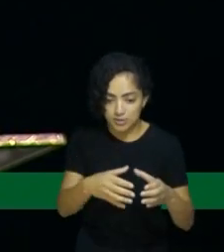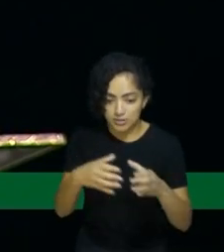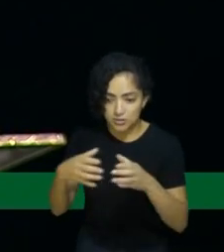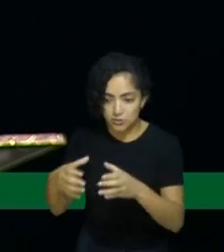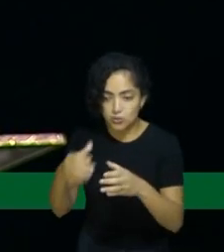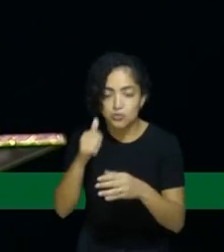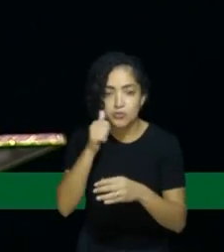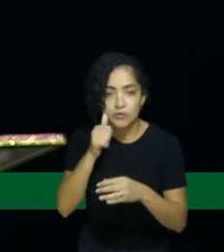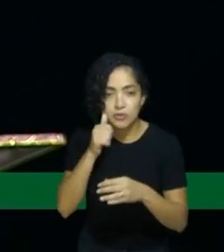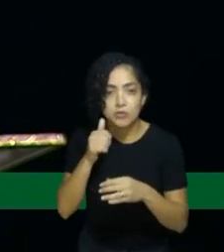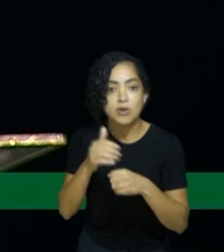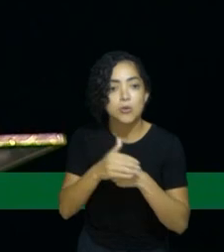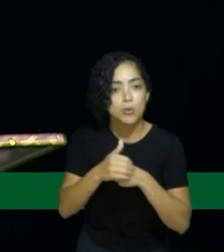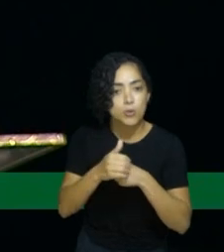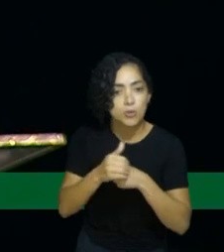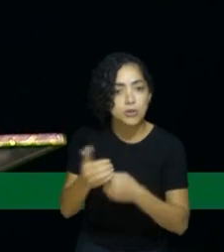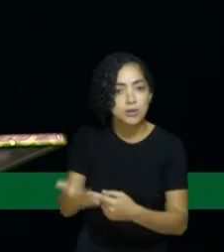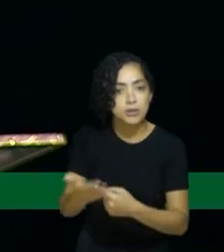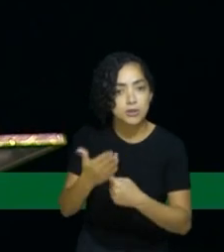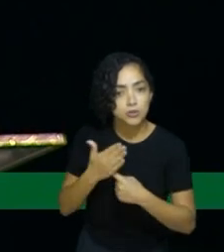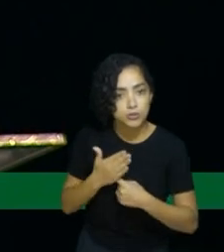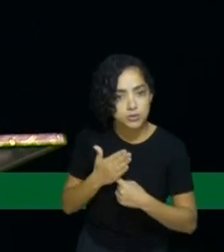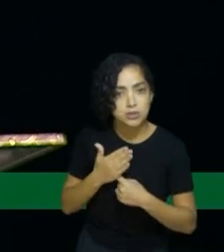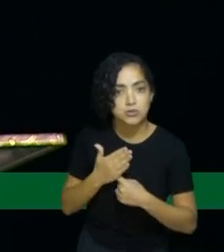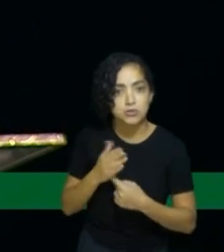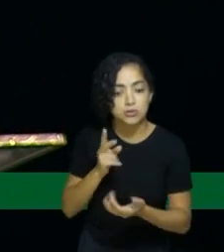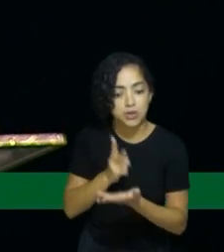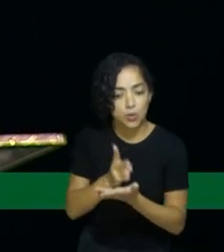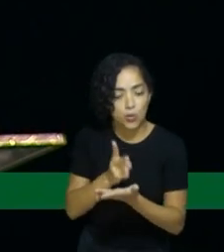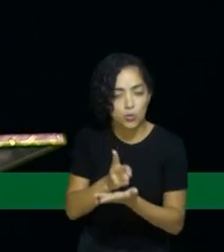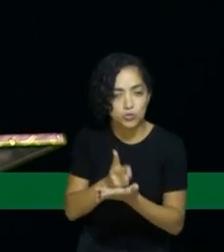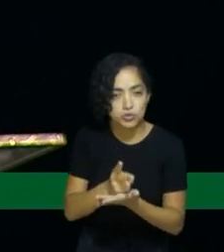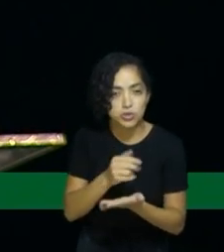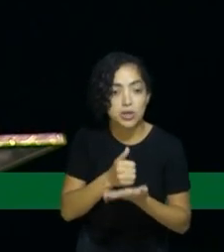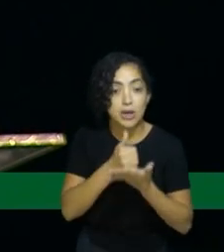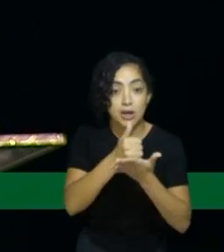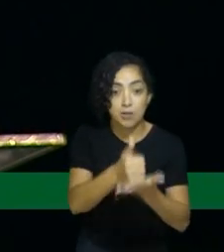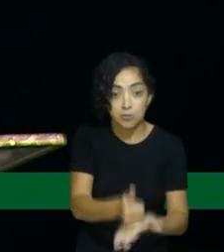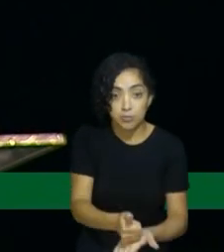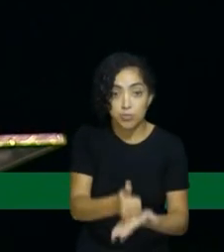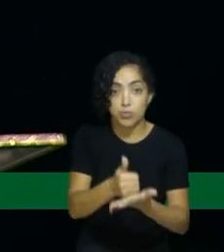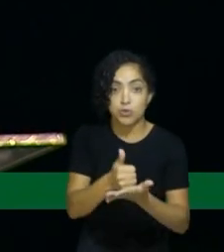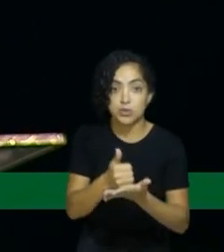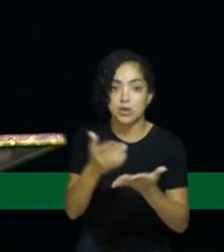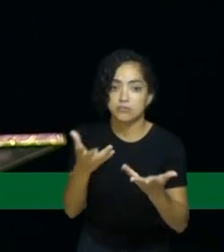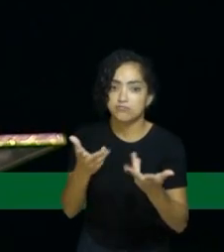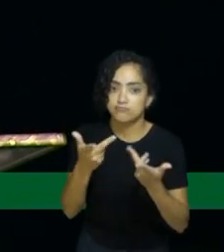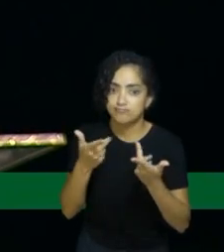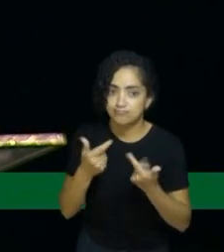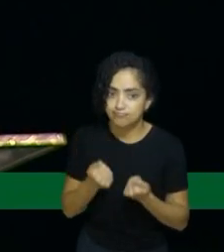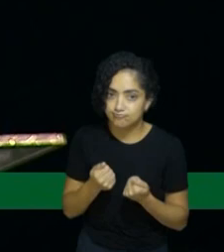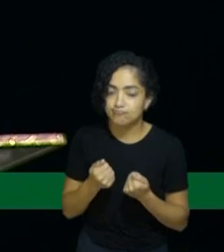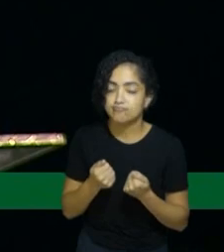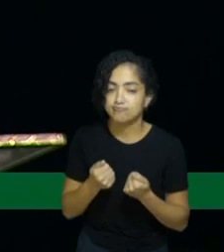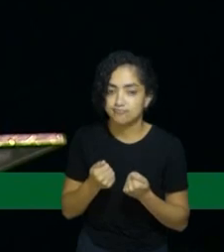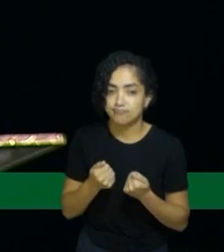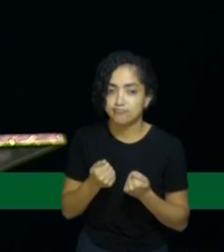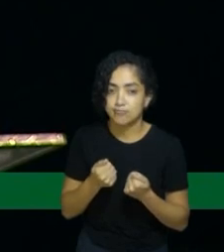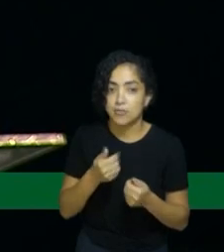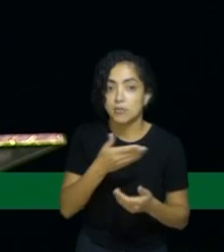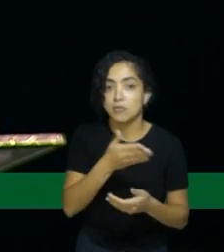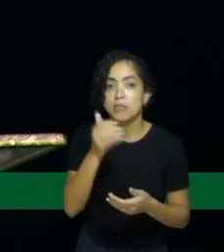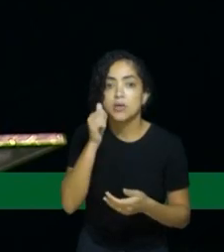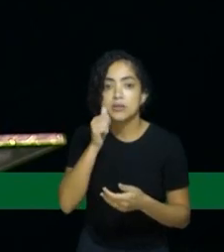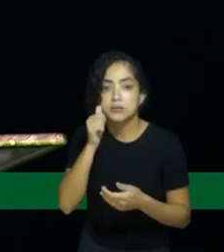carinho e nos ajude a manter e apliar esse serviço de excelência que prestamos para mulheres do